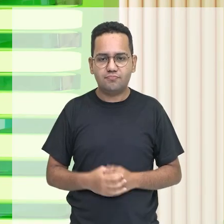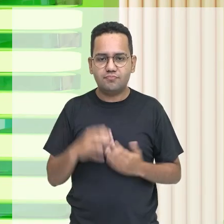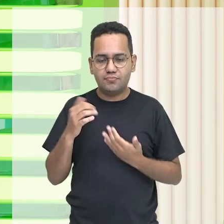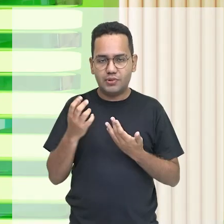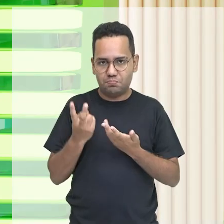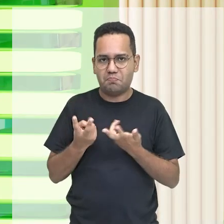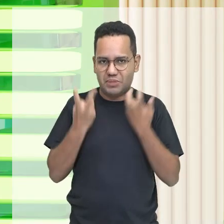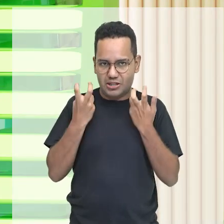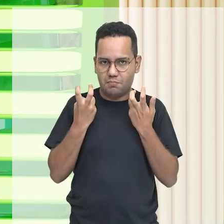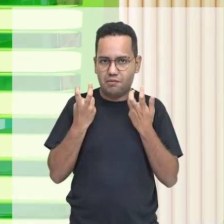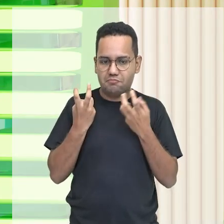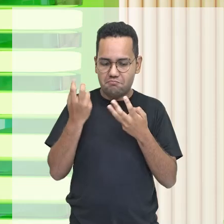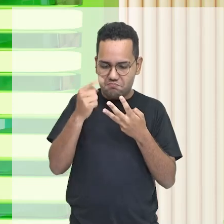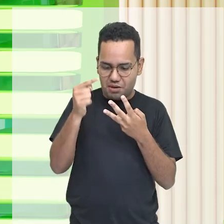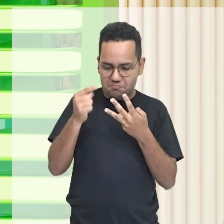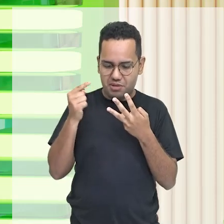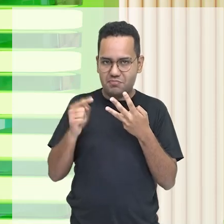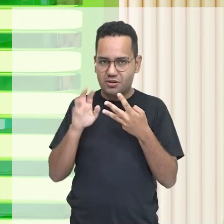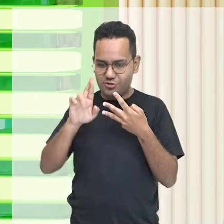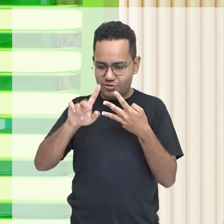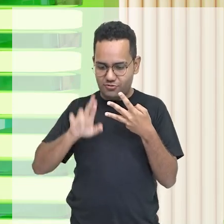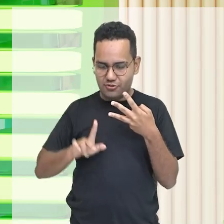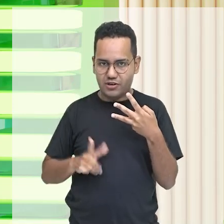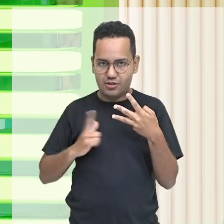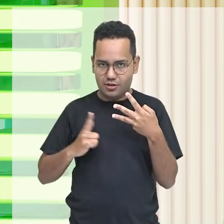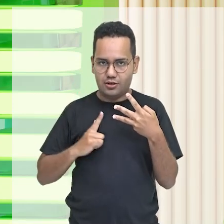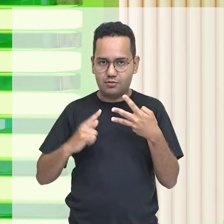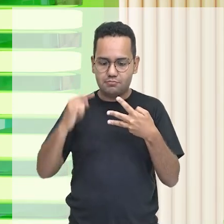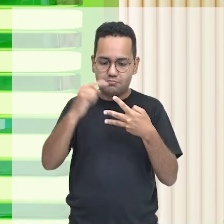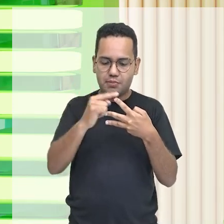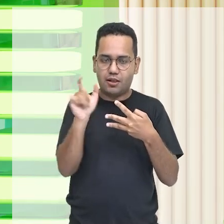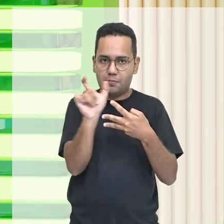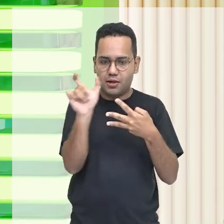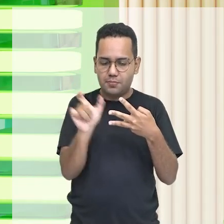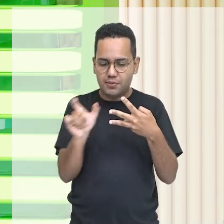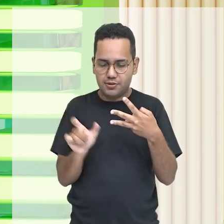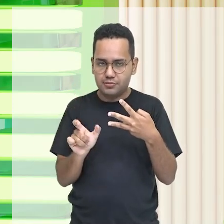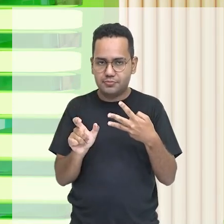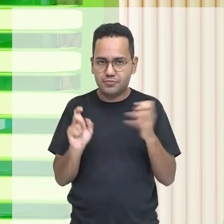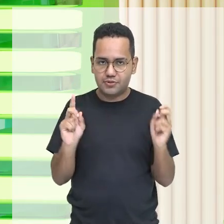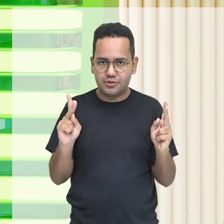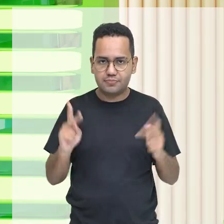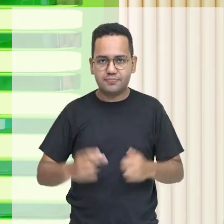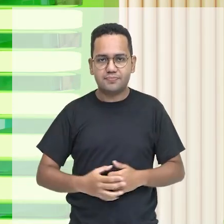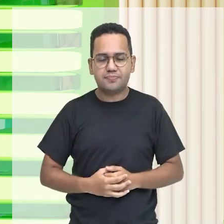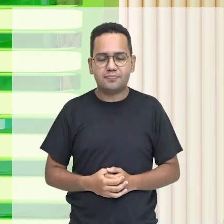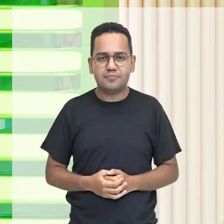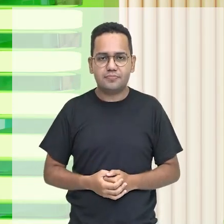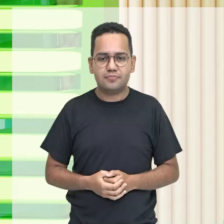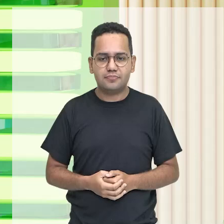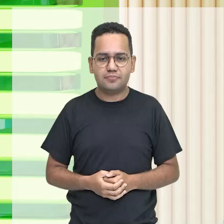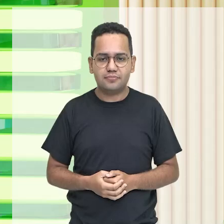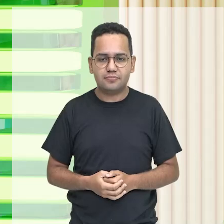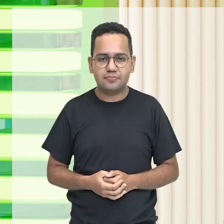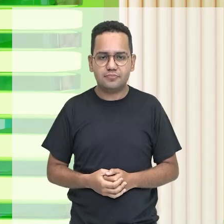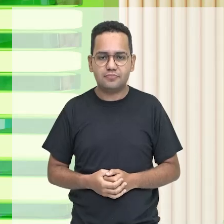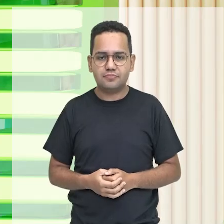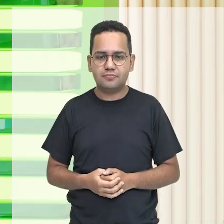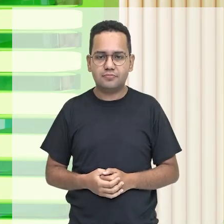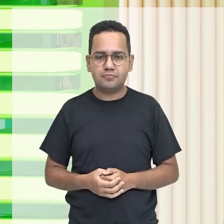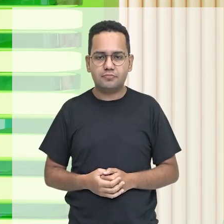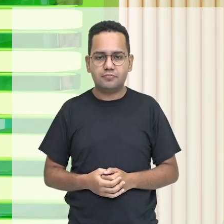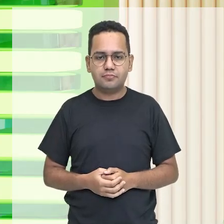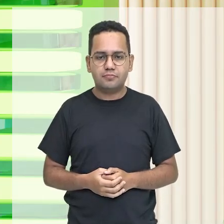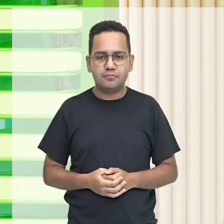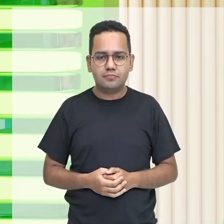aí a diferença de cada uma? Condução, convecção e irradiação. Muito bem. Então,